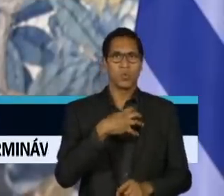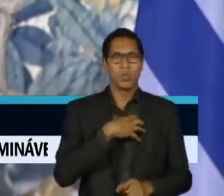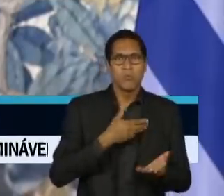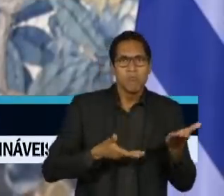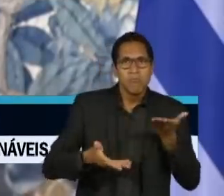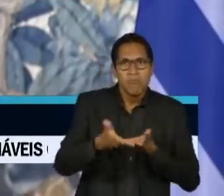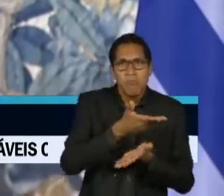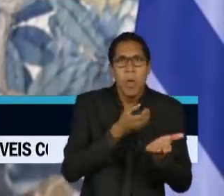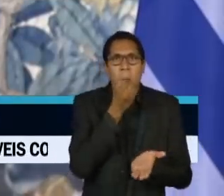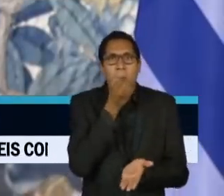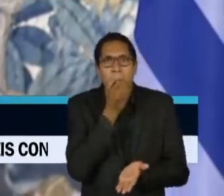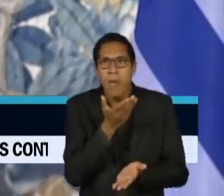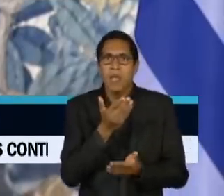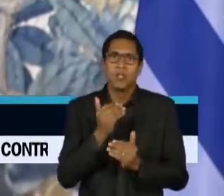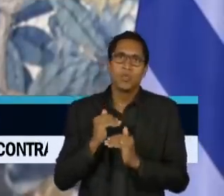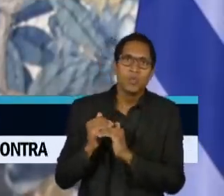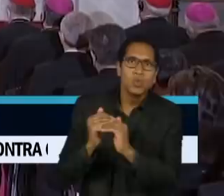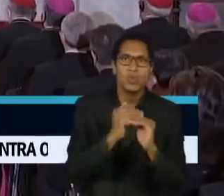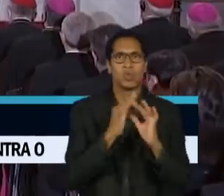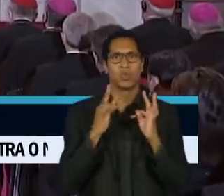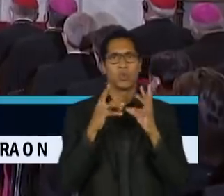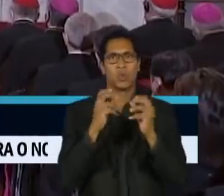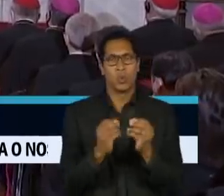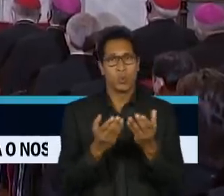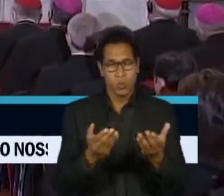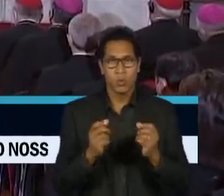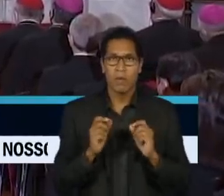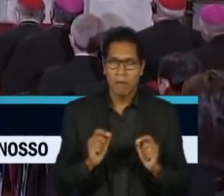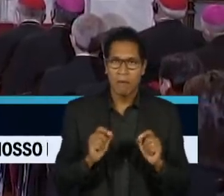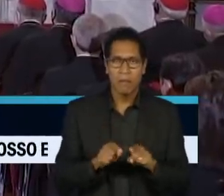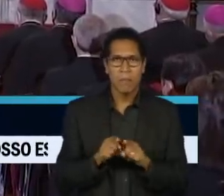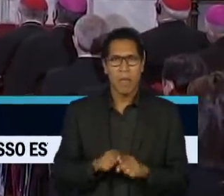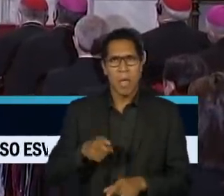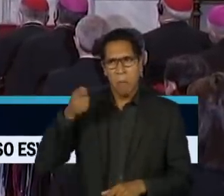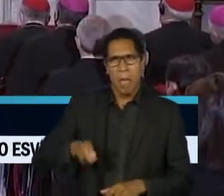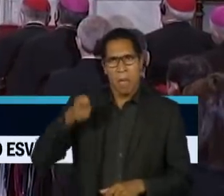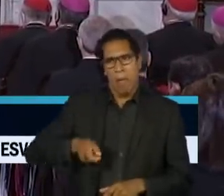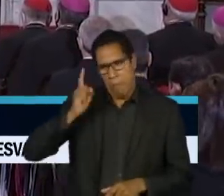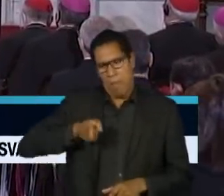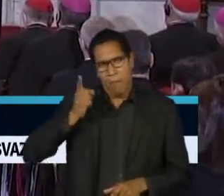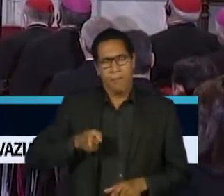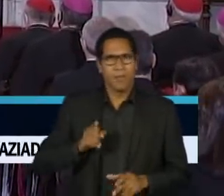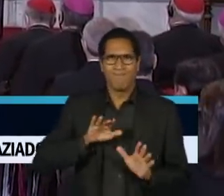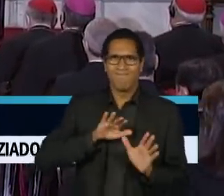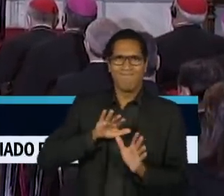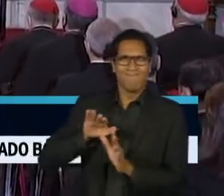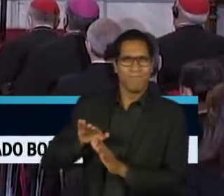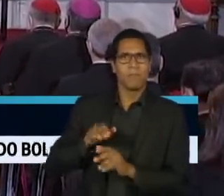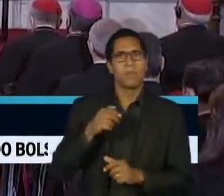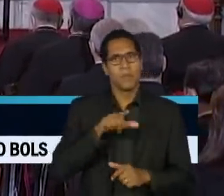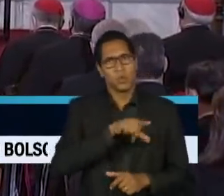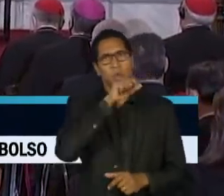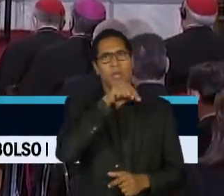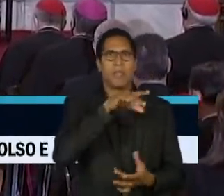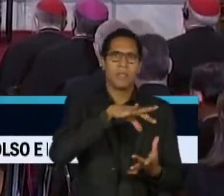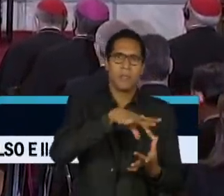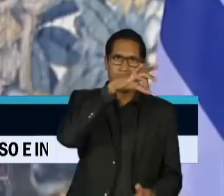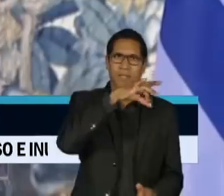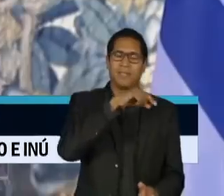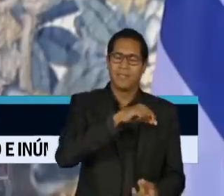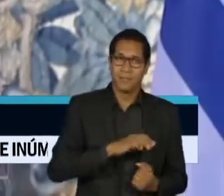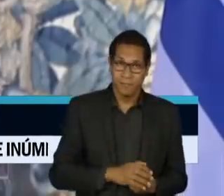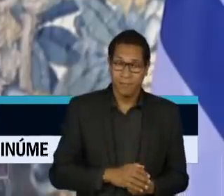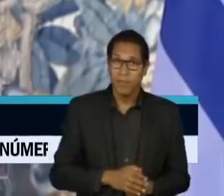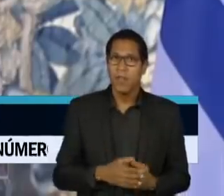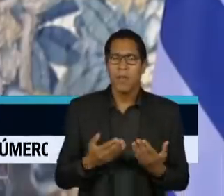bem comum e disse esperar que a resposta às seduções do autoritarismo seja a democracia. O Papa declarou que há um retrocesso